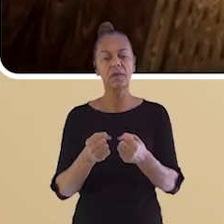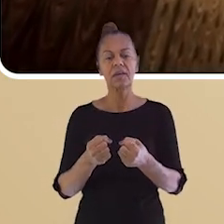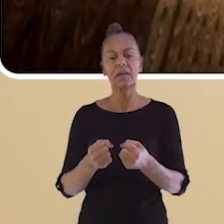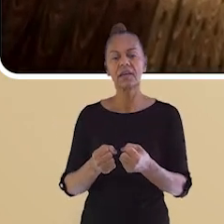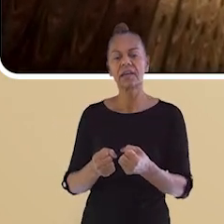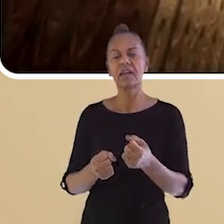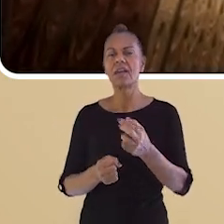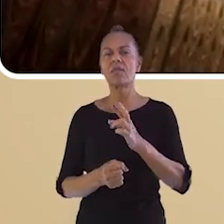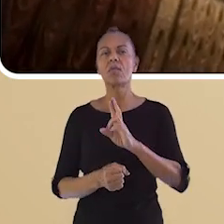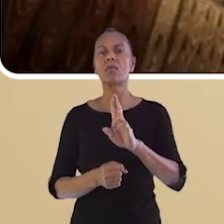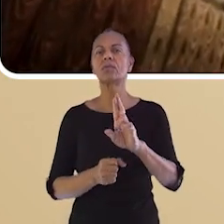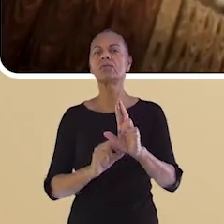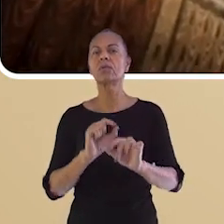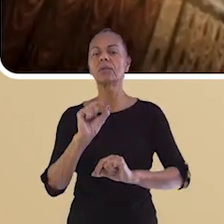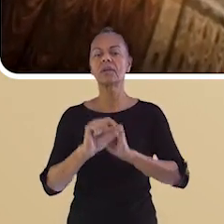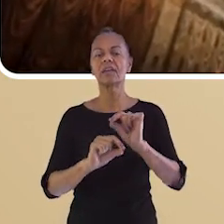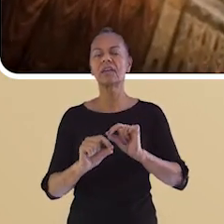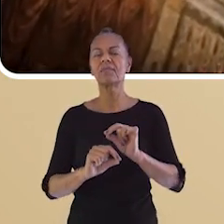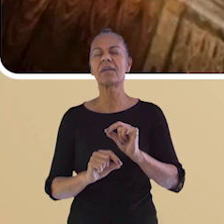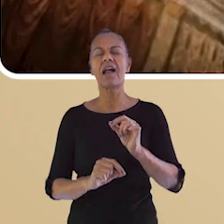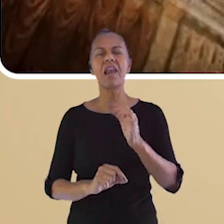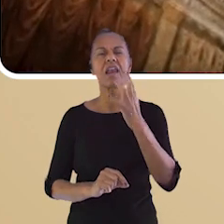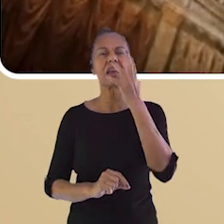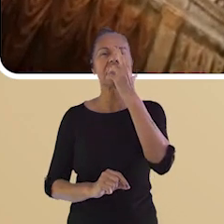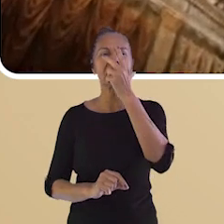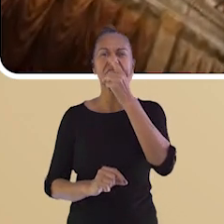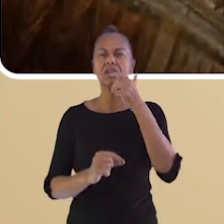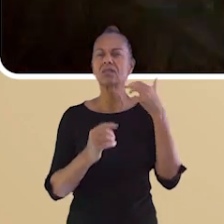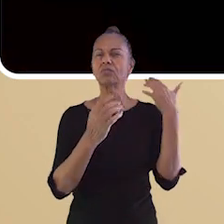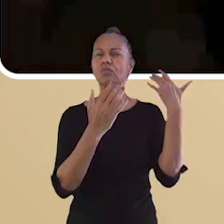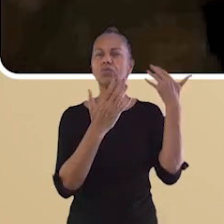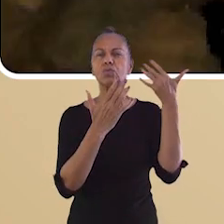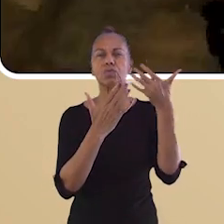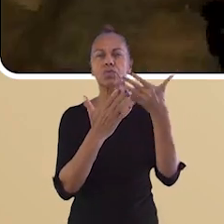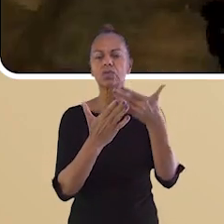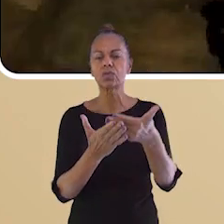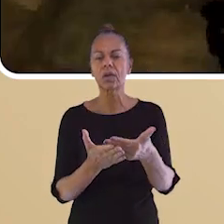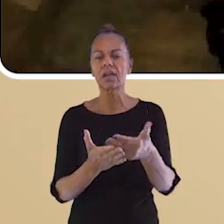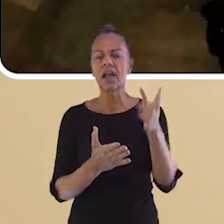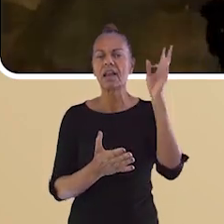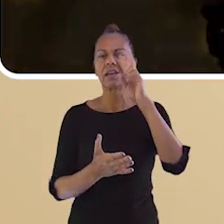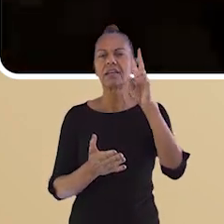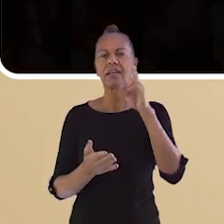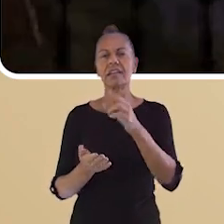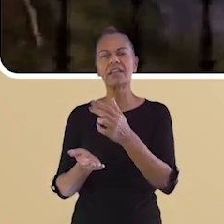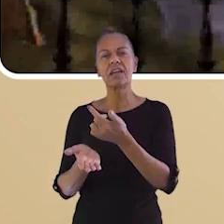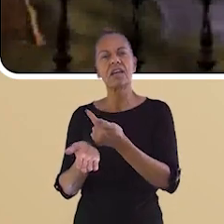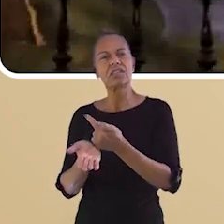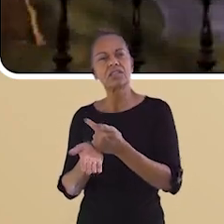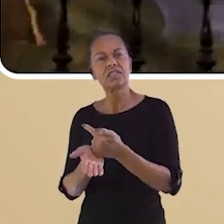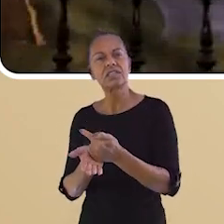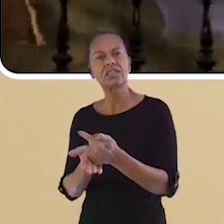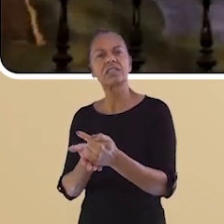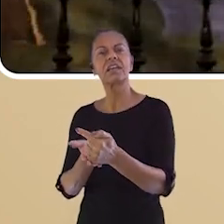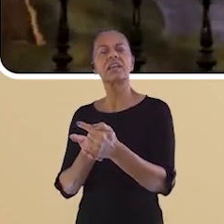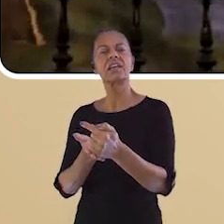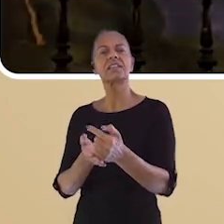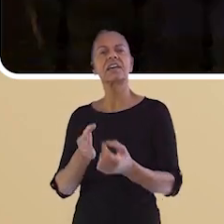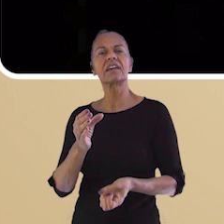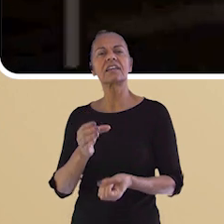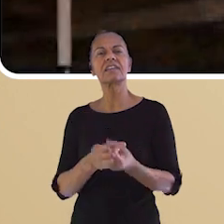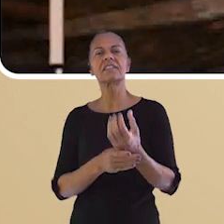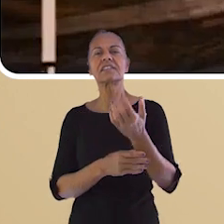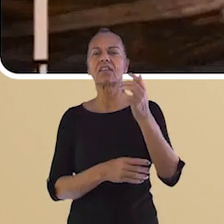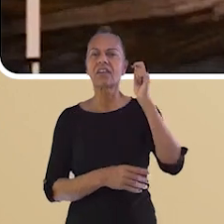mesmo? O resultado é uma das mais belas e conhecidas pinturas da história. Michelangelo pintou os episódios